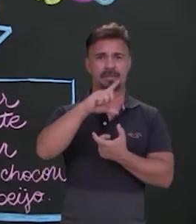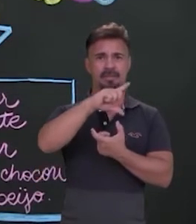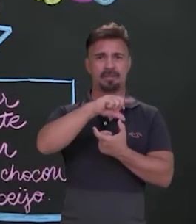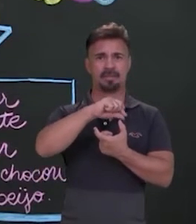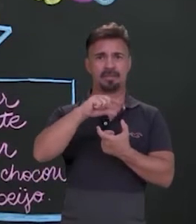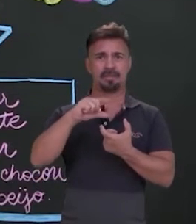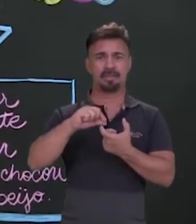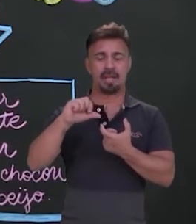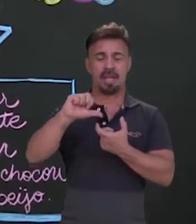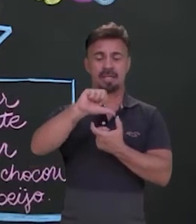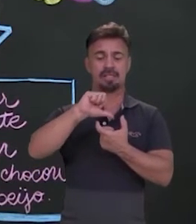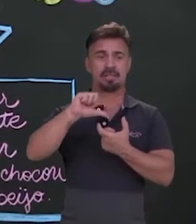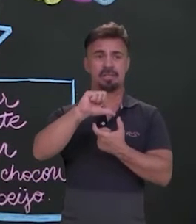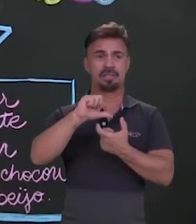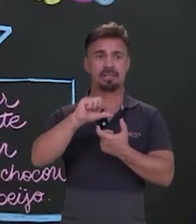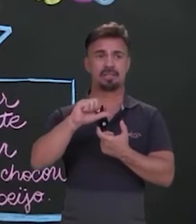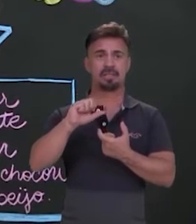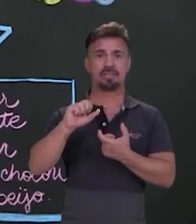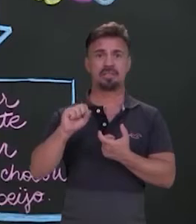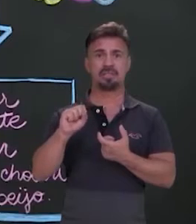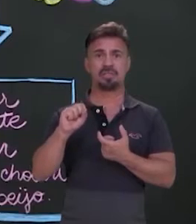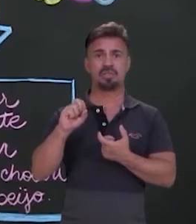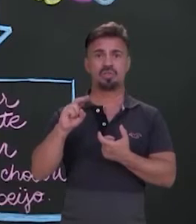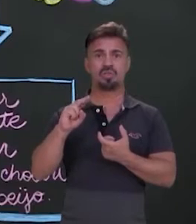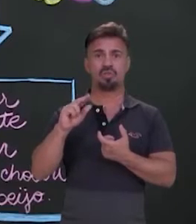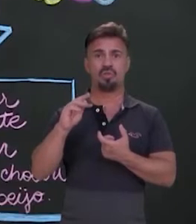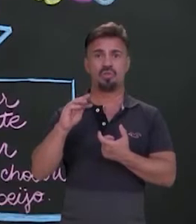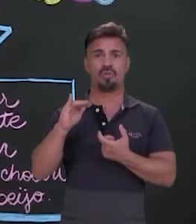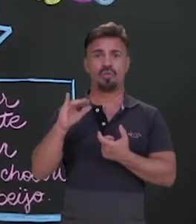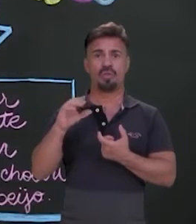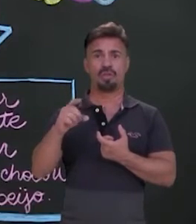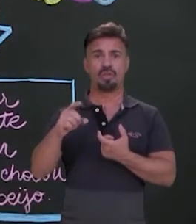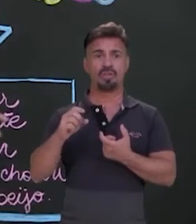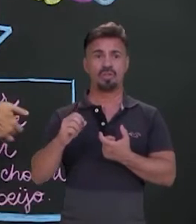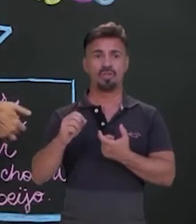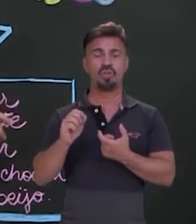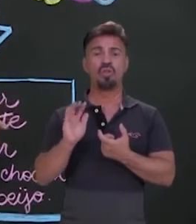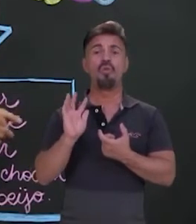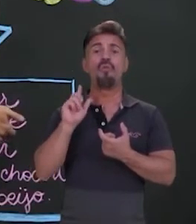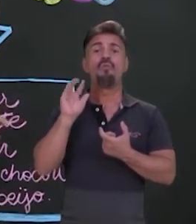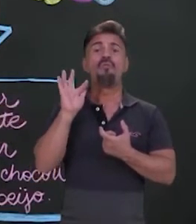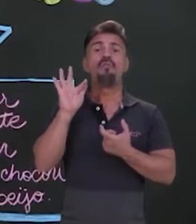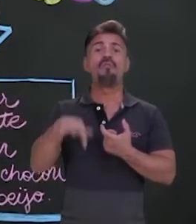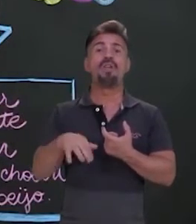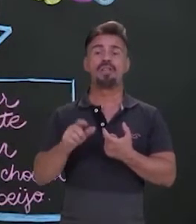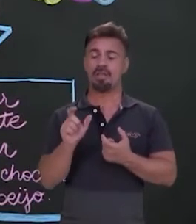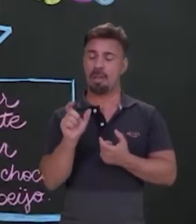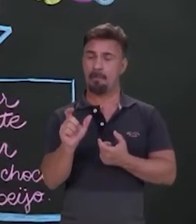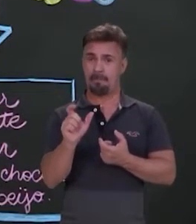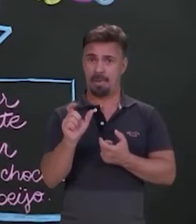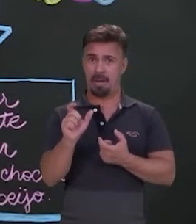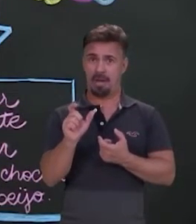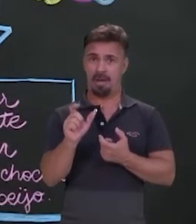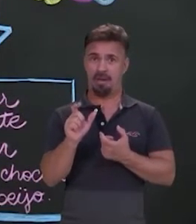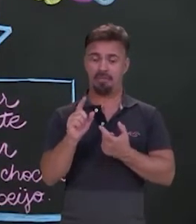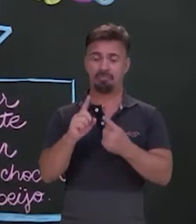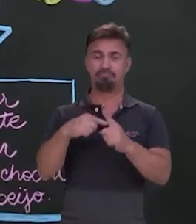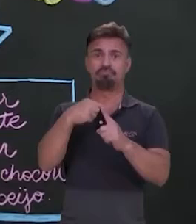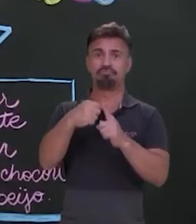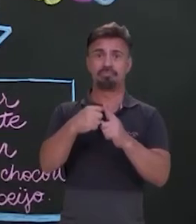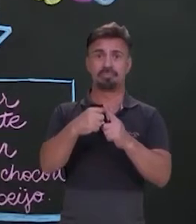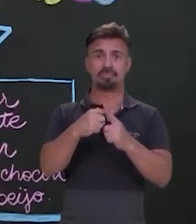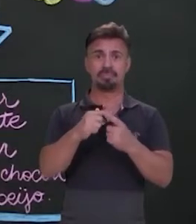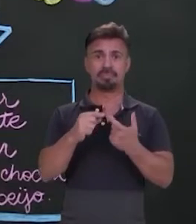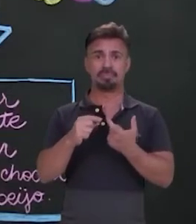No caso da derivação sufixal, ela vai acontecer quando a gente acrescenta uma parte no final da palavra. Esse acréscimo,